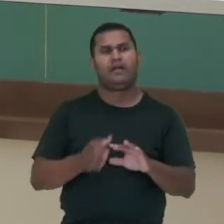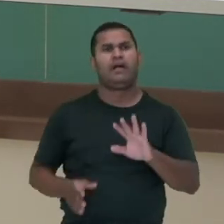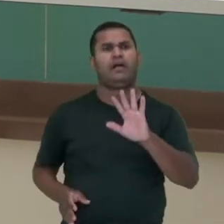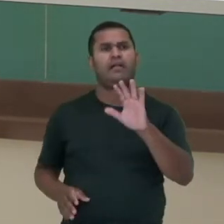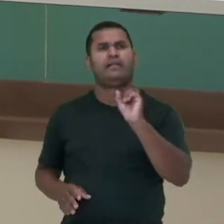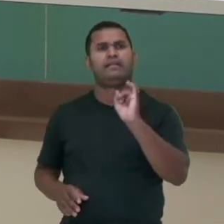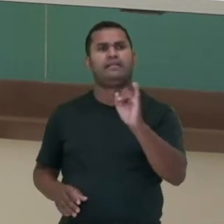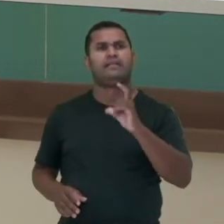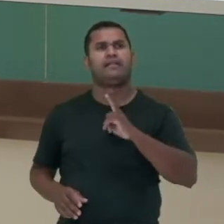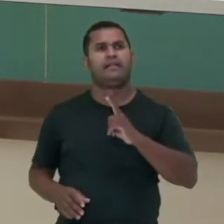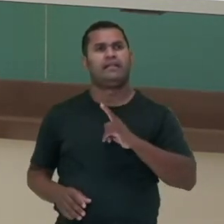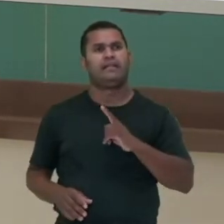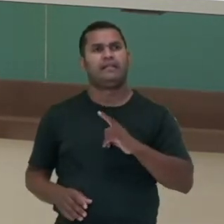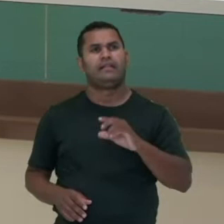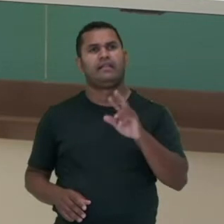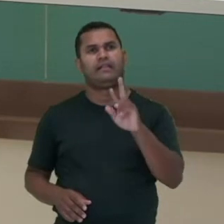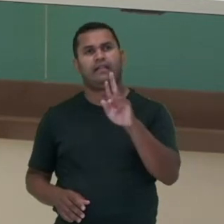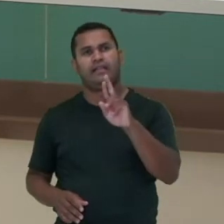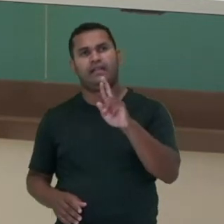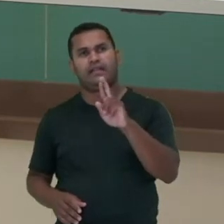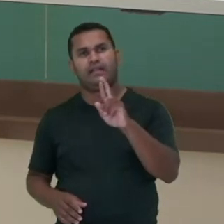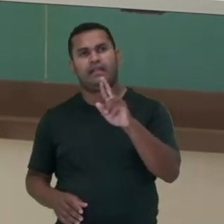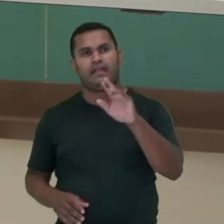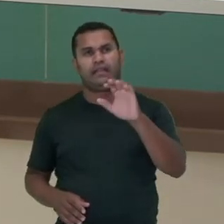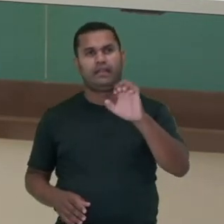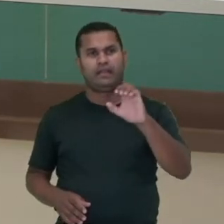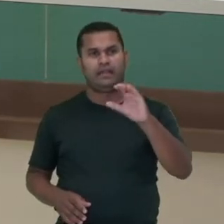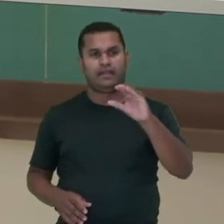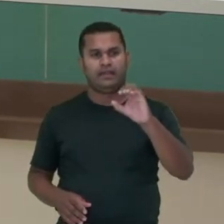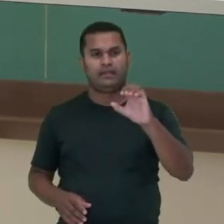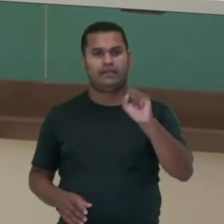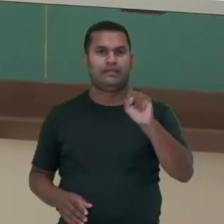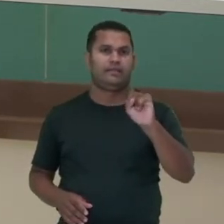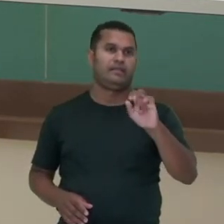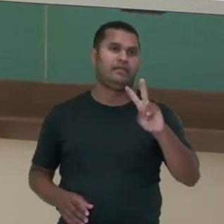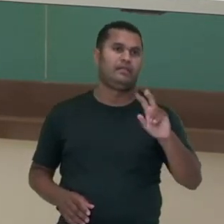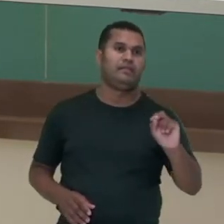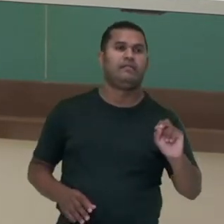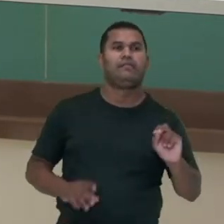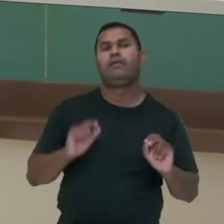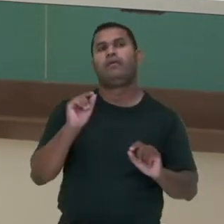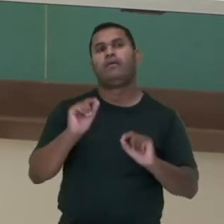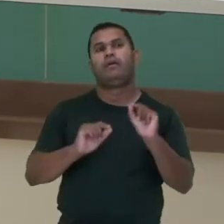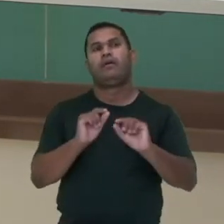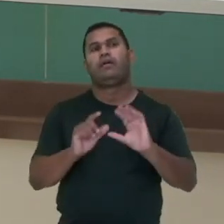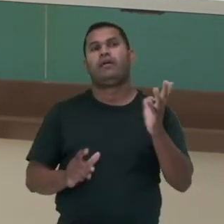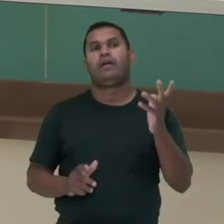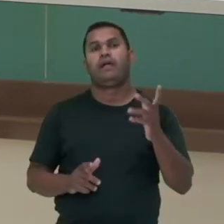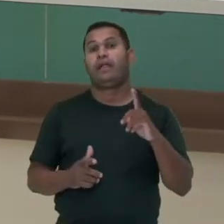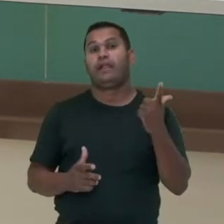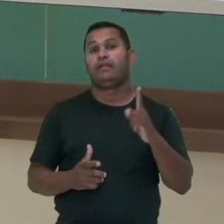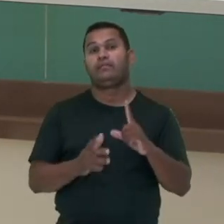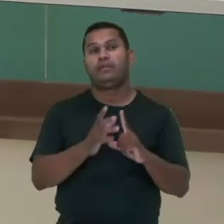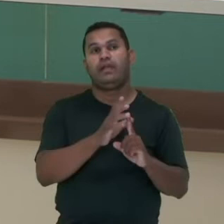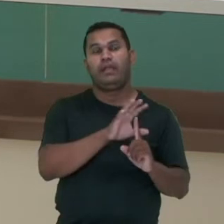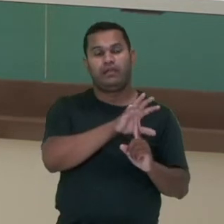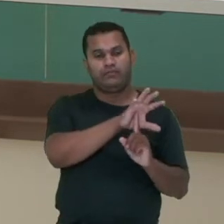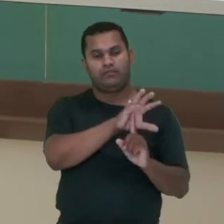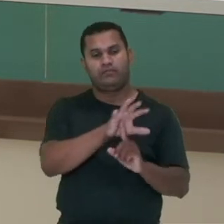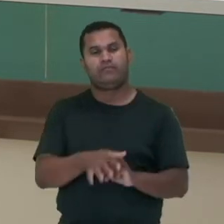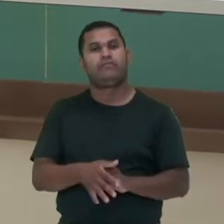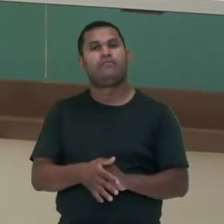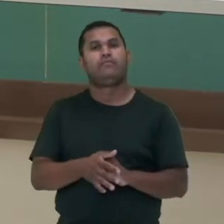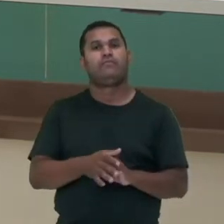recessivo, na presença do dominante ele não se manifesta, tá? Ele só vai se manifestar se tiver dois recessivos.